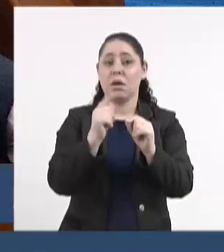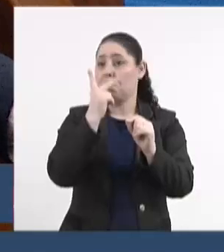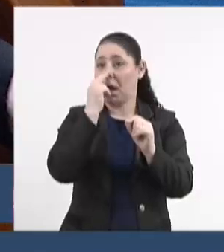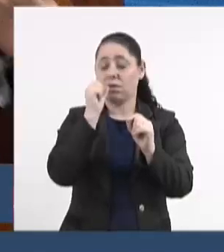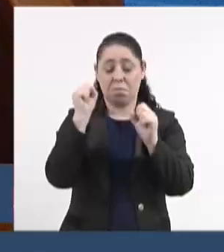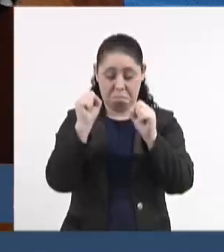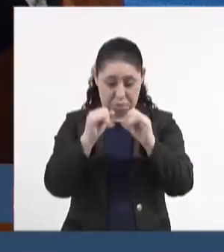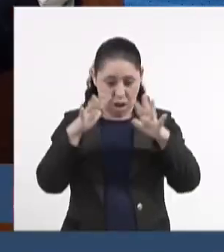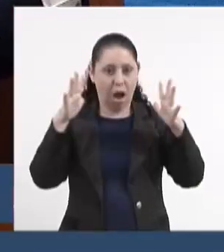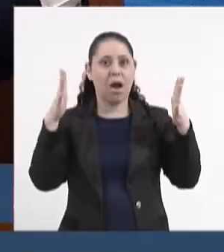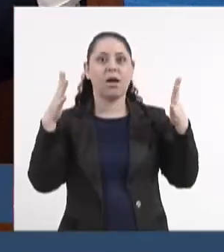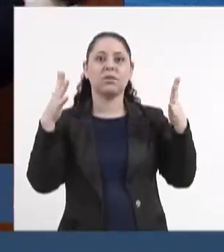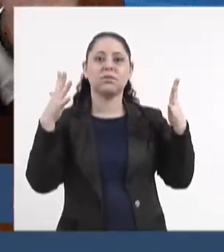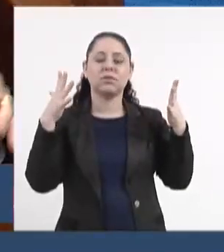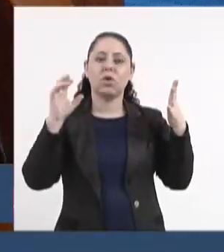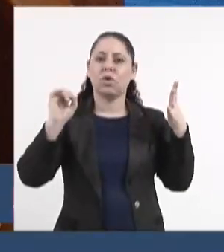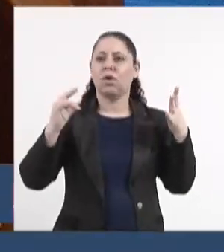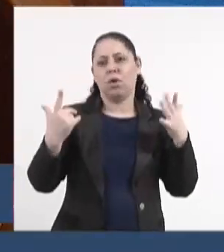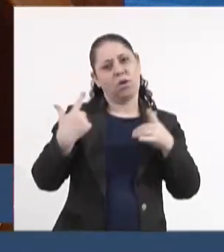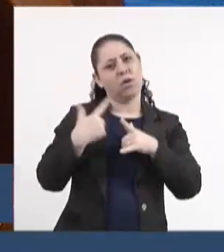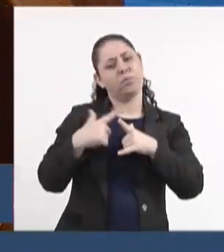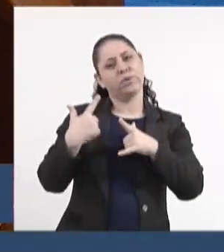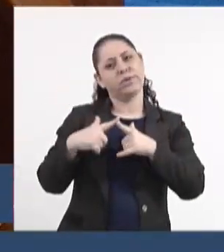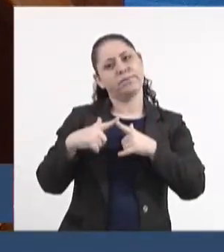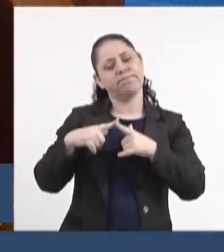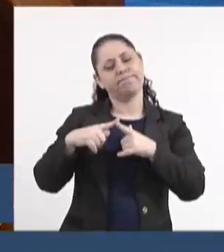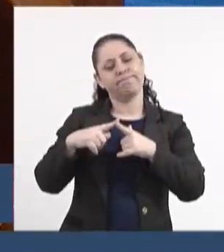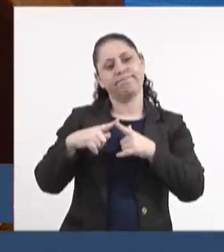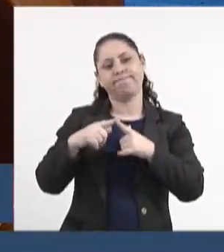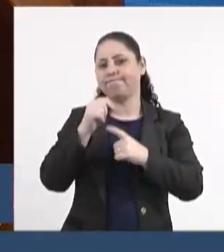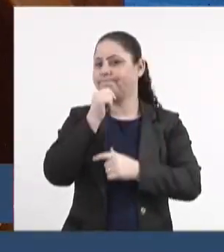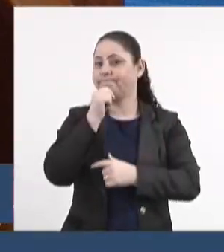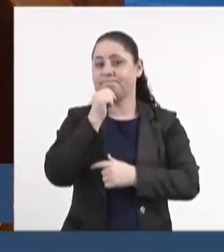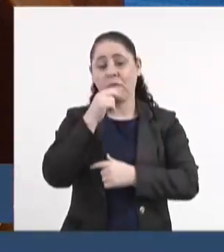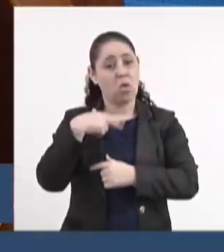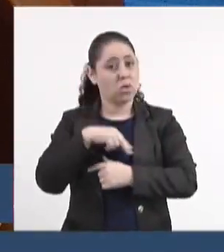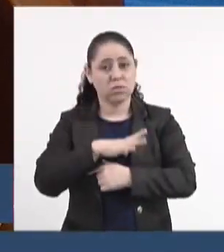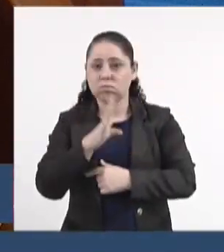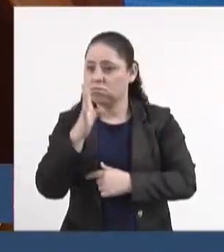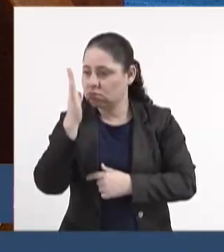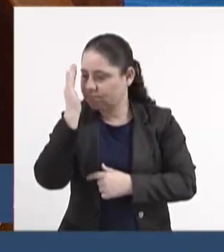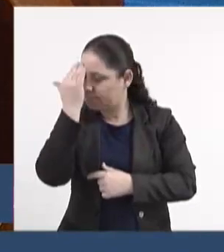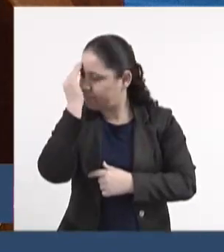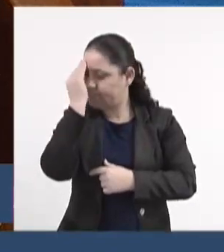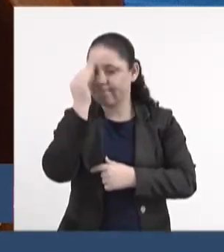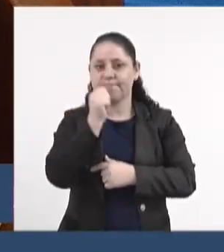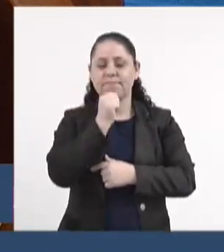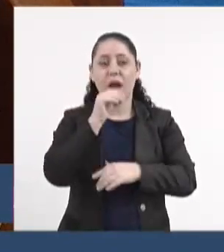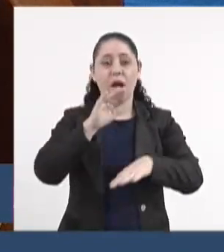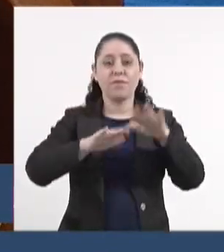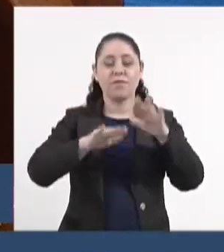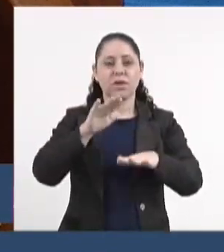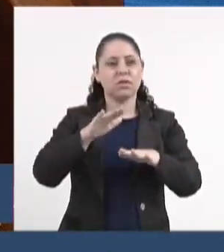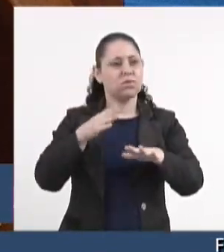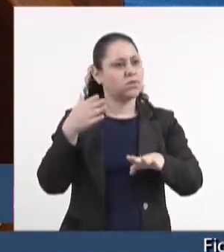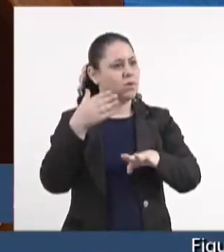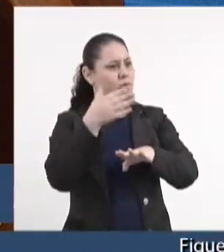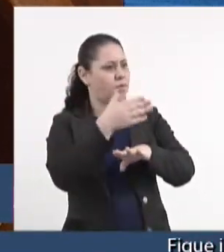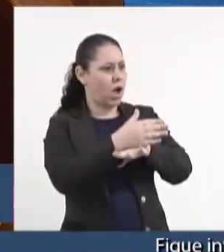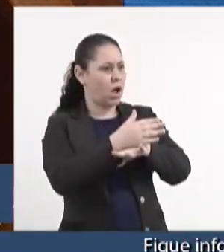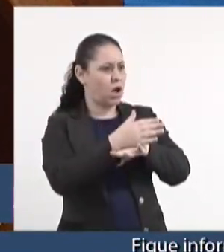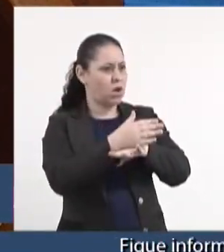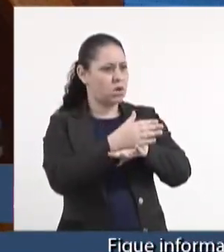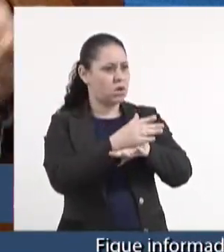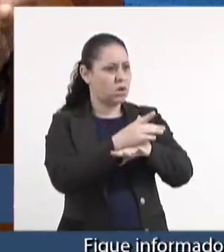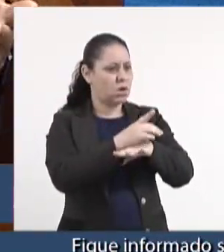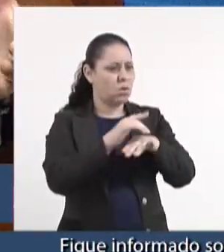mágica ou por questões que ainda não conseguimos compreender, às vezes você vai num